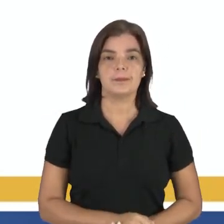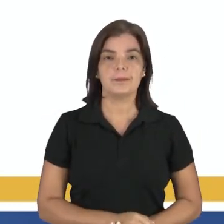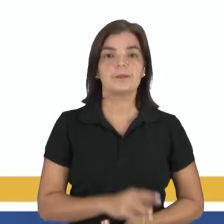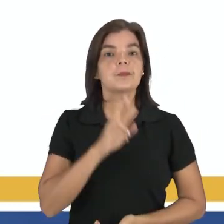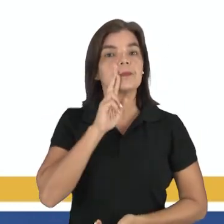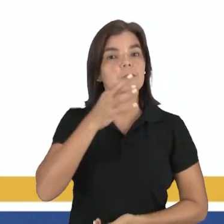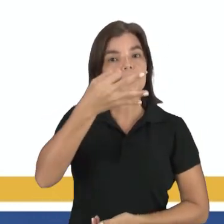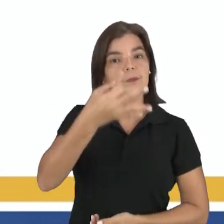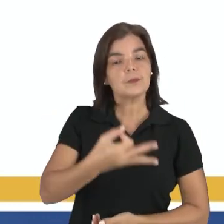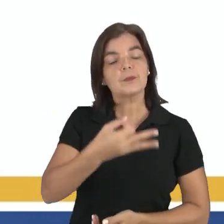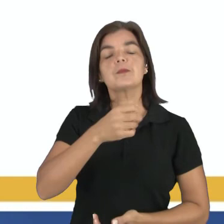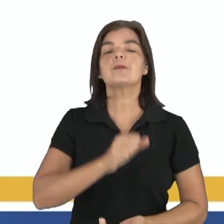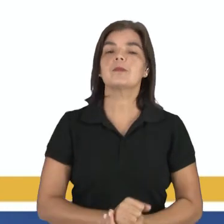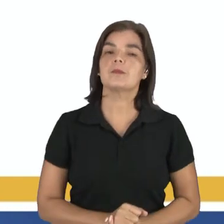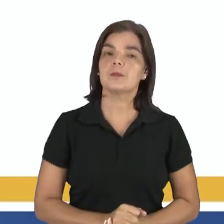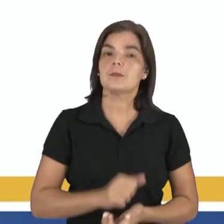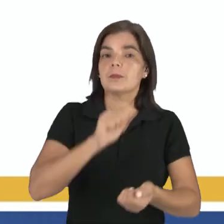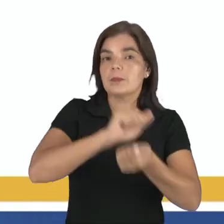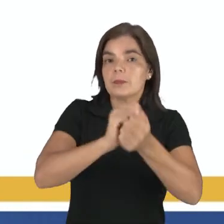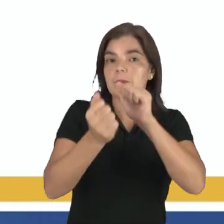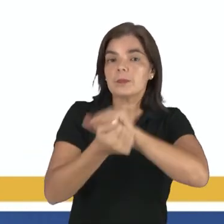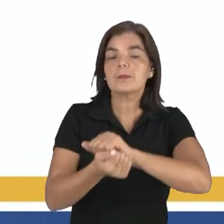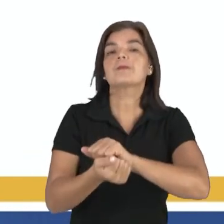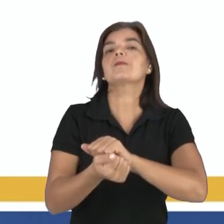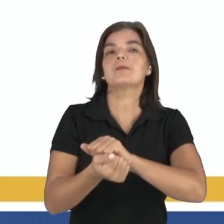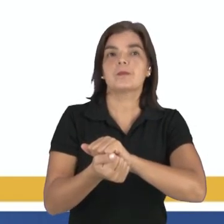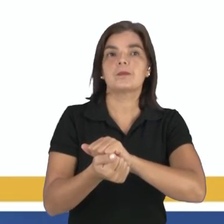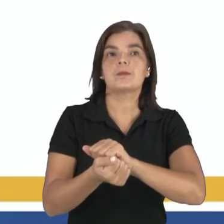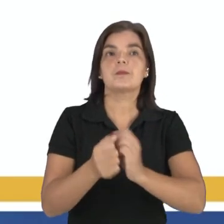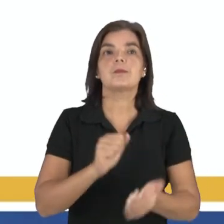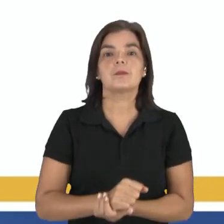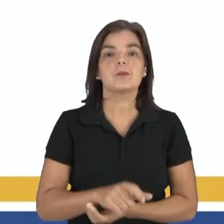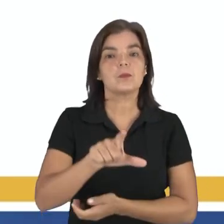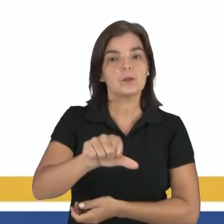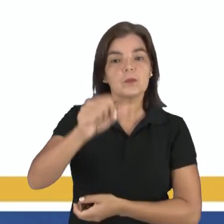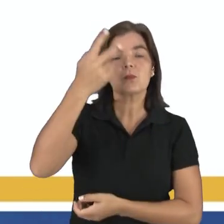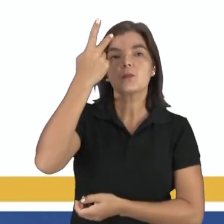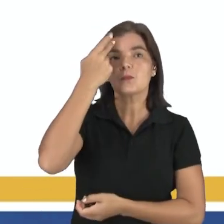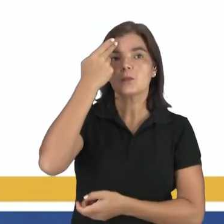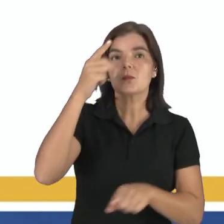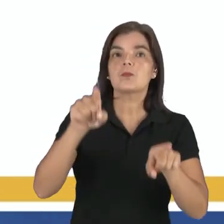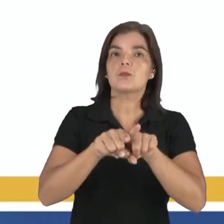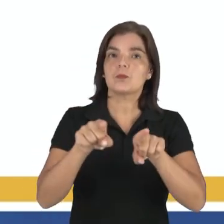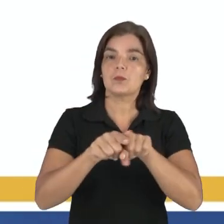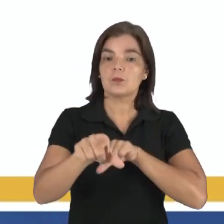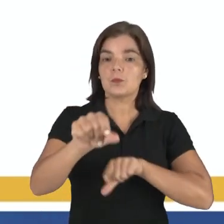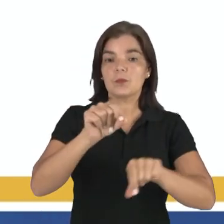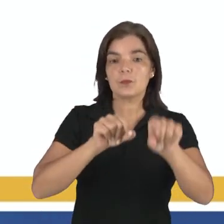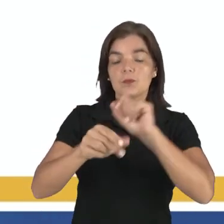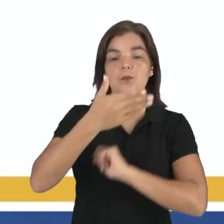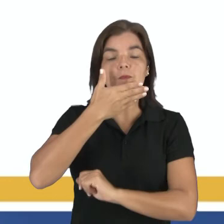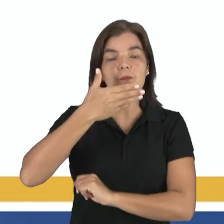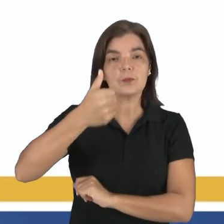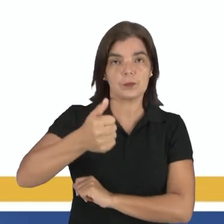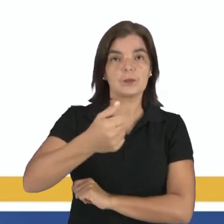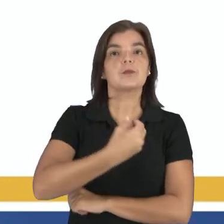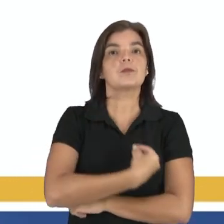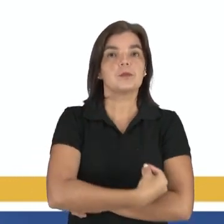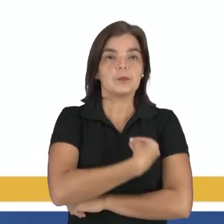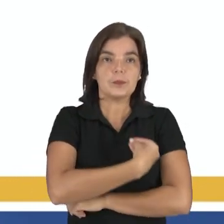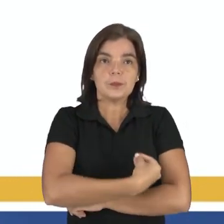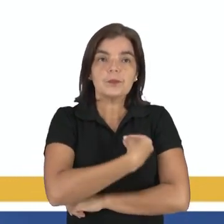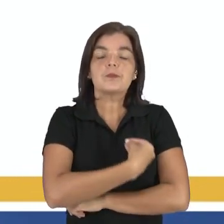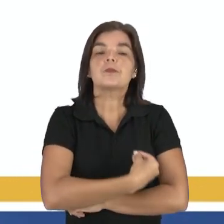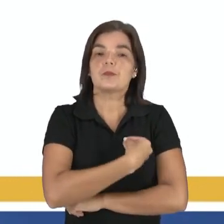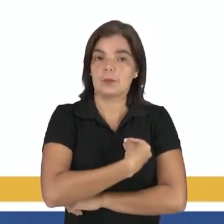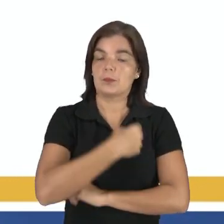Como respostas, nós temos a adaptação. A seleção natural atua selecionando os melhores indivíduos, né? Ou seja,